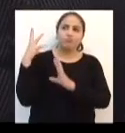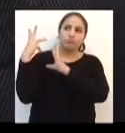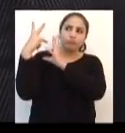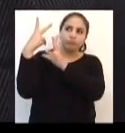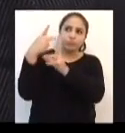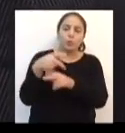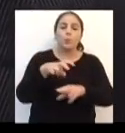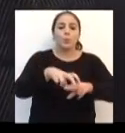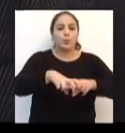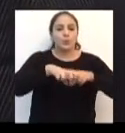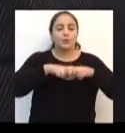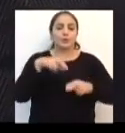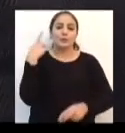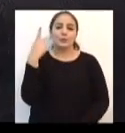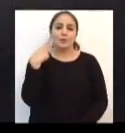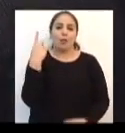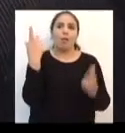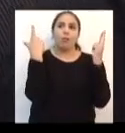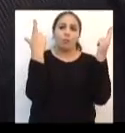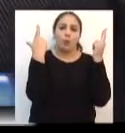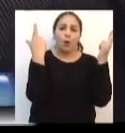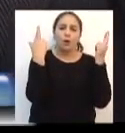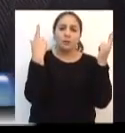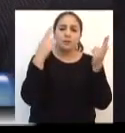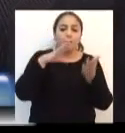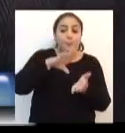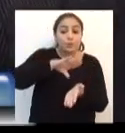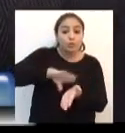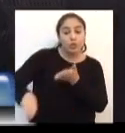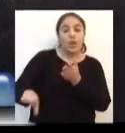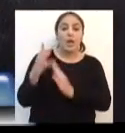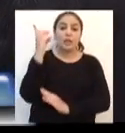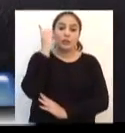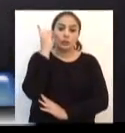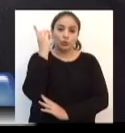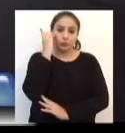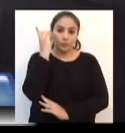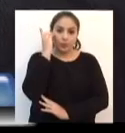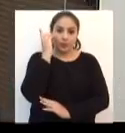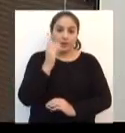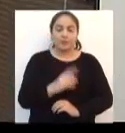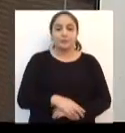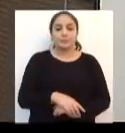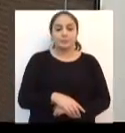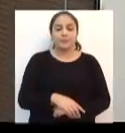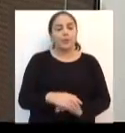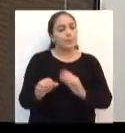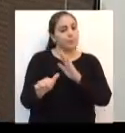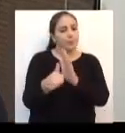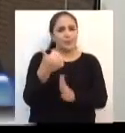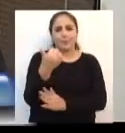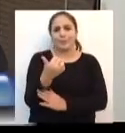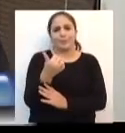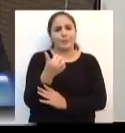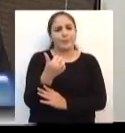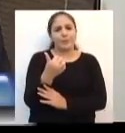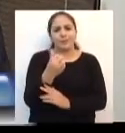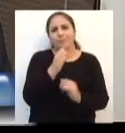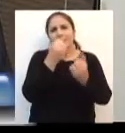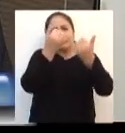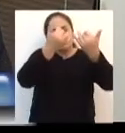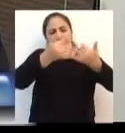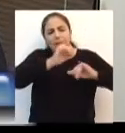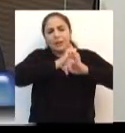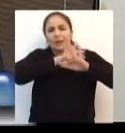vários motivos, o vereador torce pela perda do mandato de Dilma Rousseff. Primeiramente, está claro para os